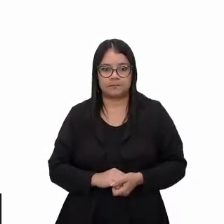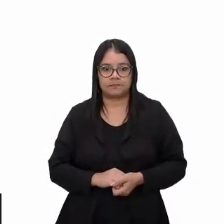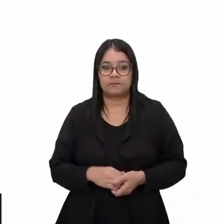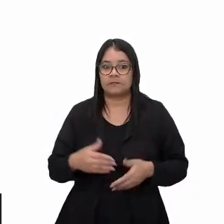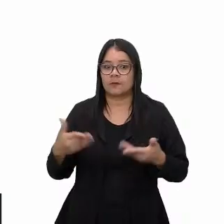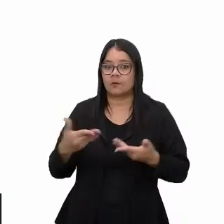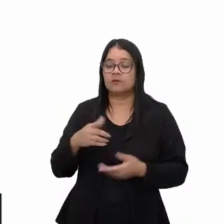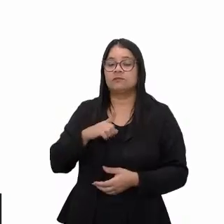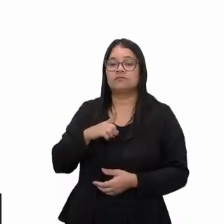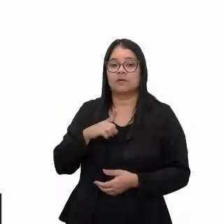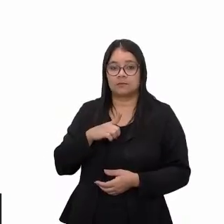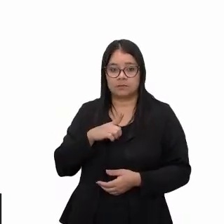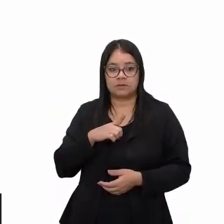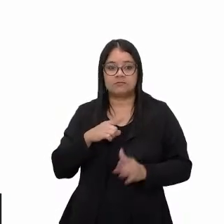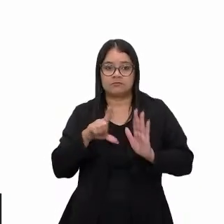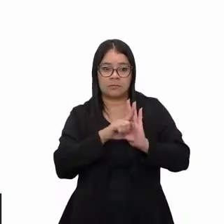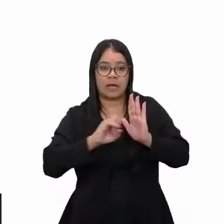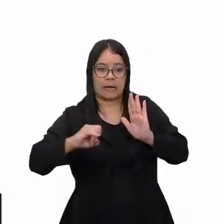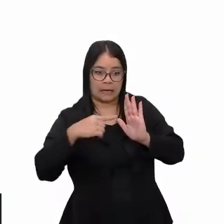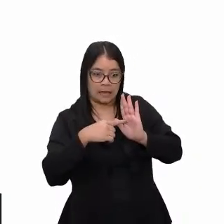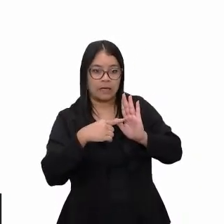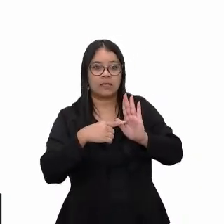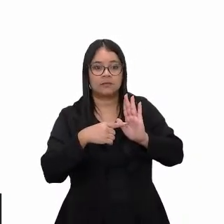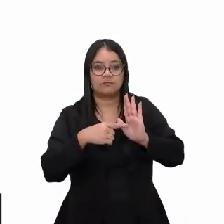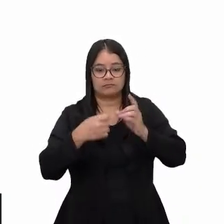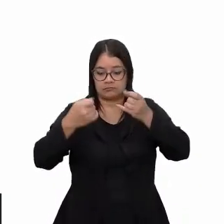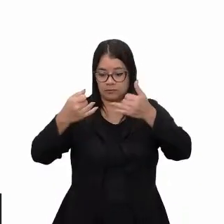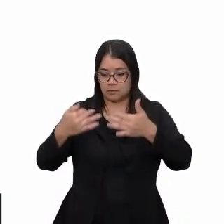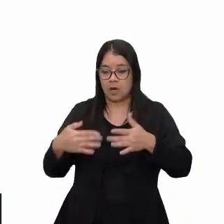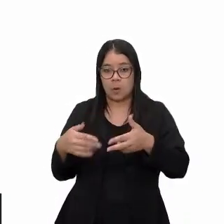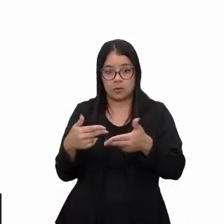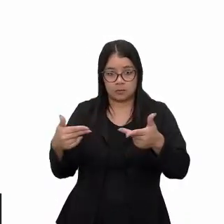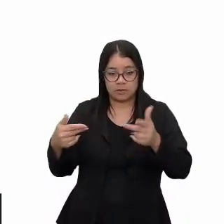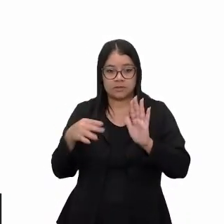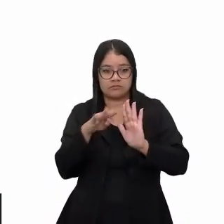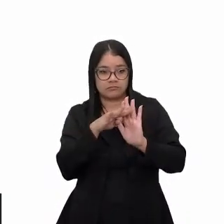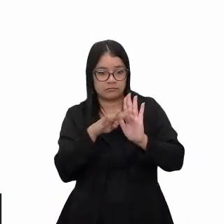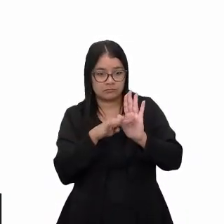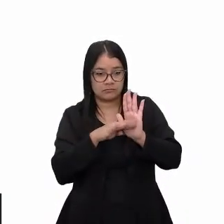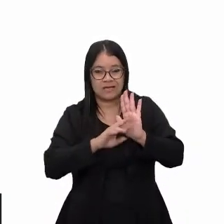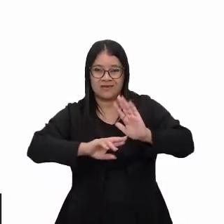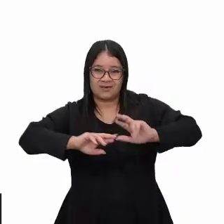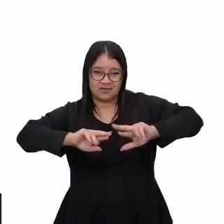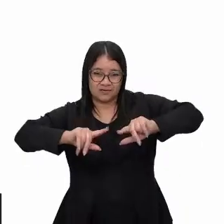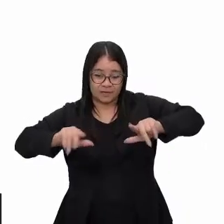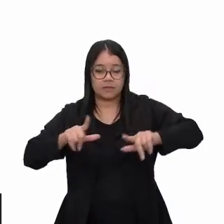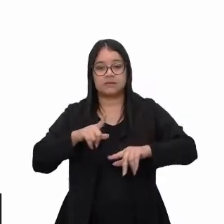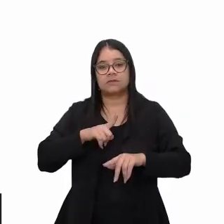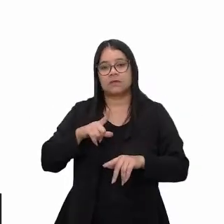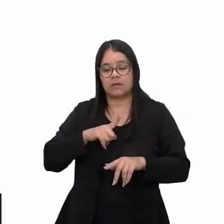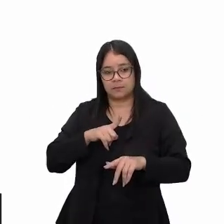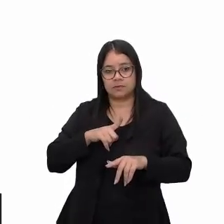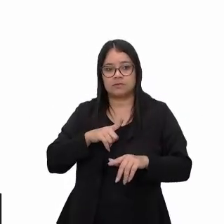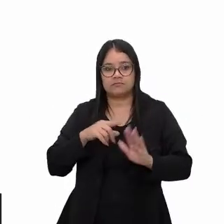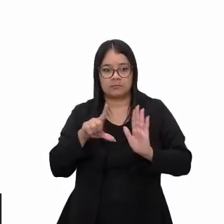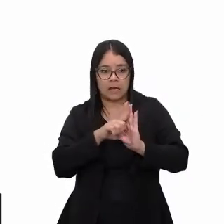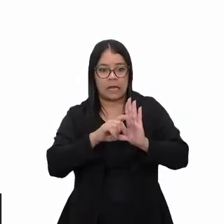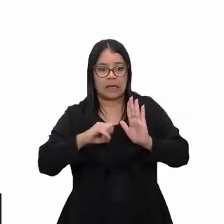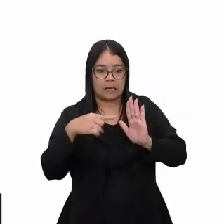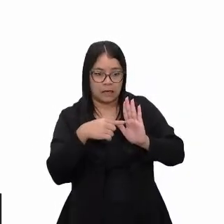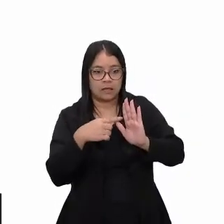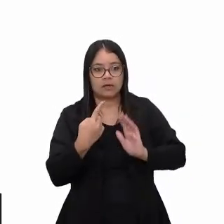Hoje nós temos as nossas legislações, né? Citei somente algumas aqui, mas nós temos diversas, né? Nós temos a nossa